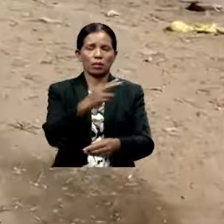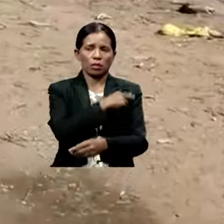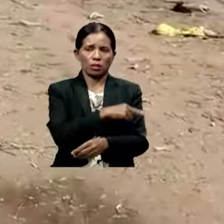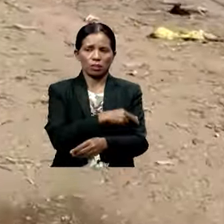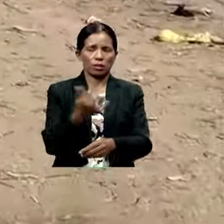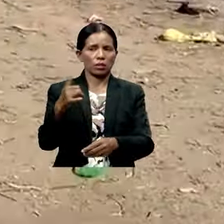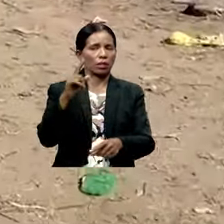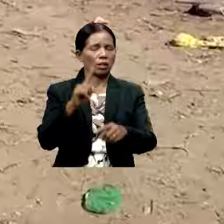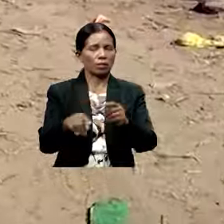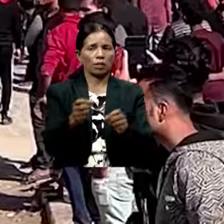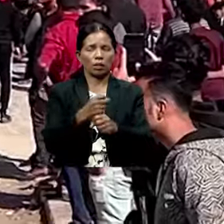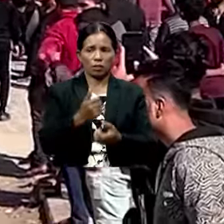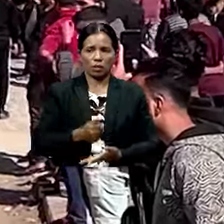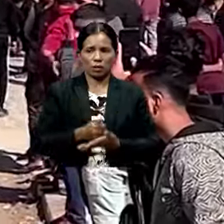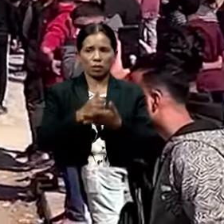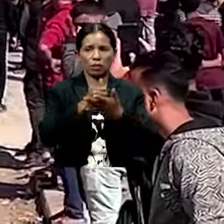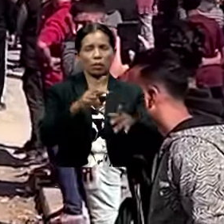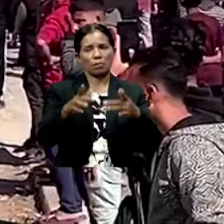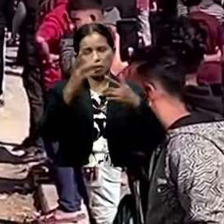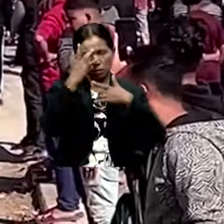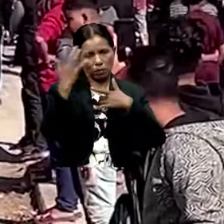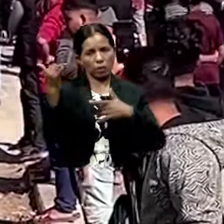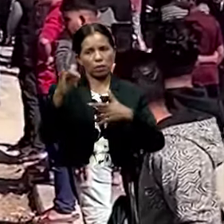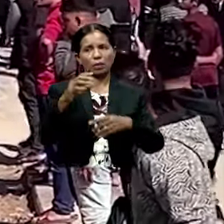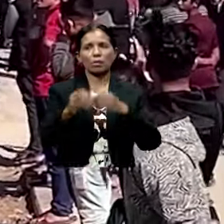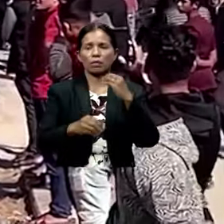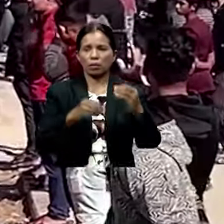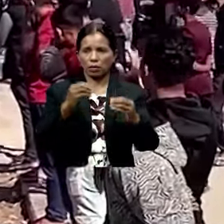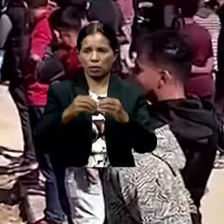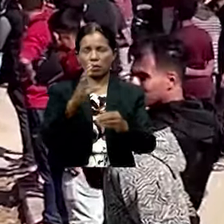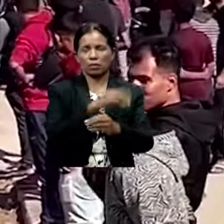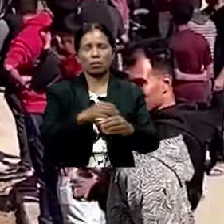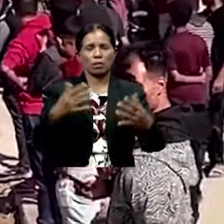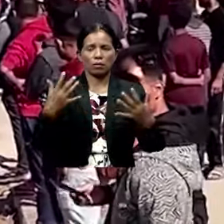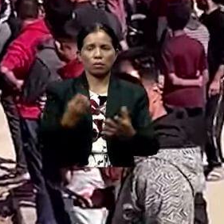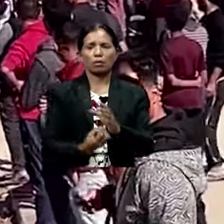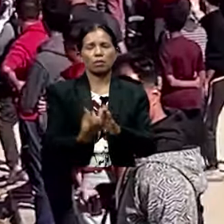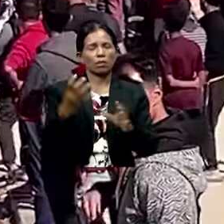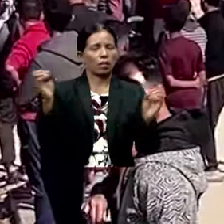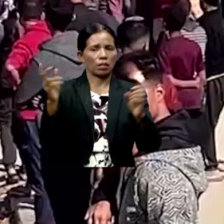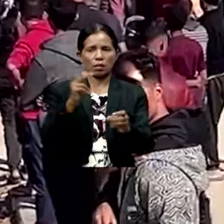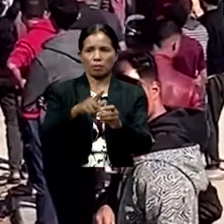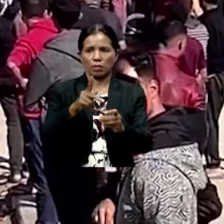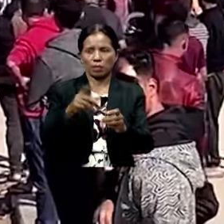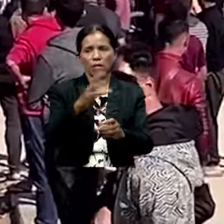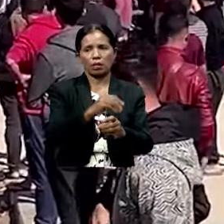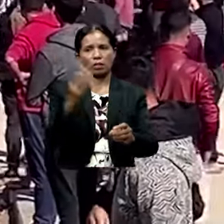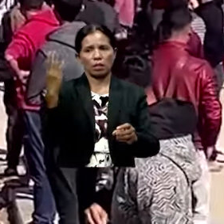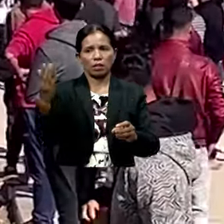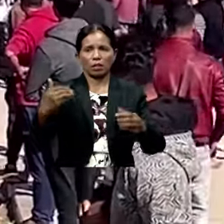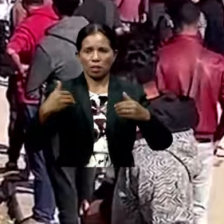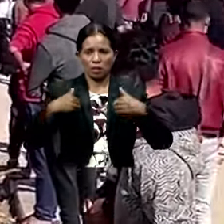sira labele ona halu atendimento ba paciente sira relaciona o bombardeio no falta combustível no ia nebe